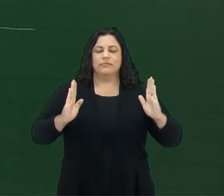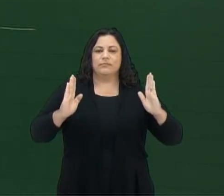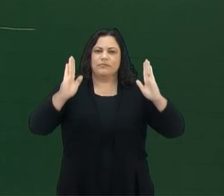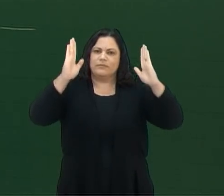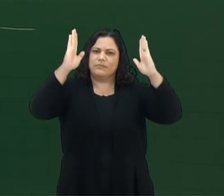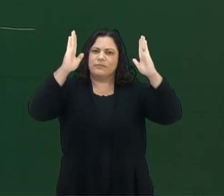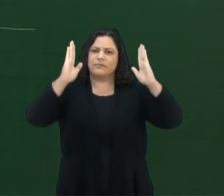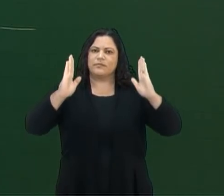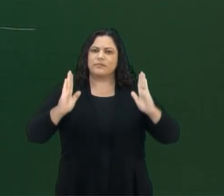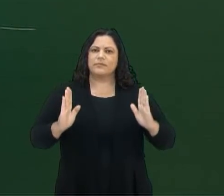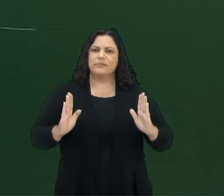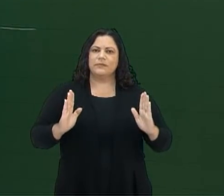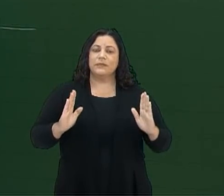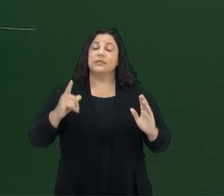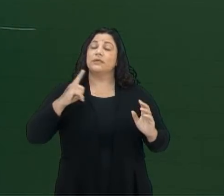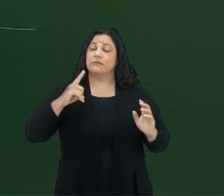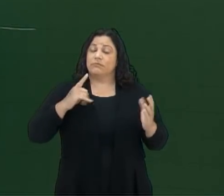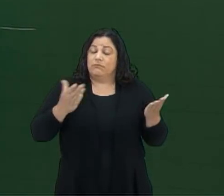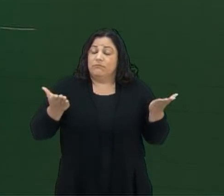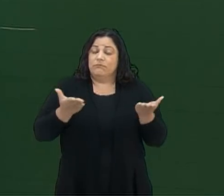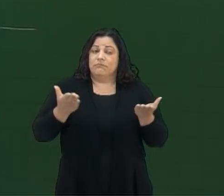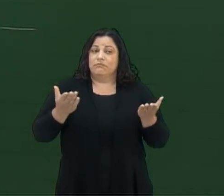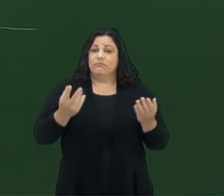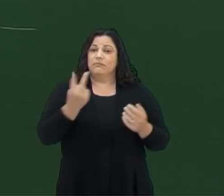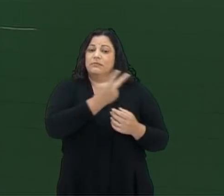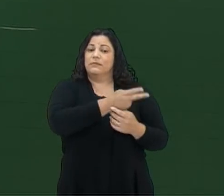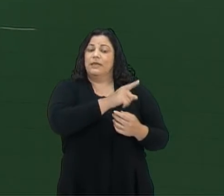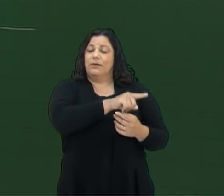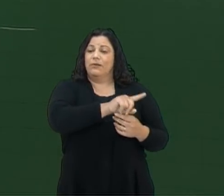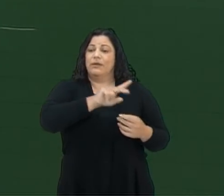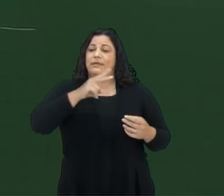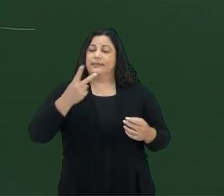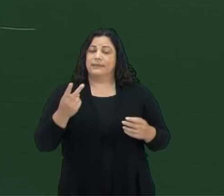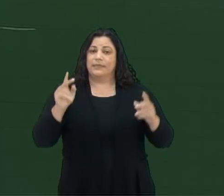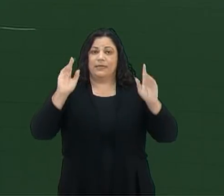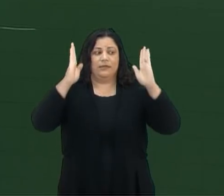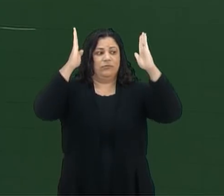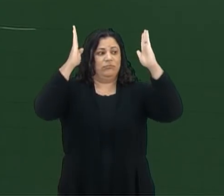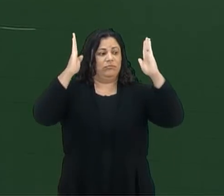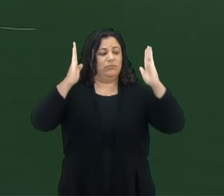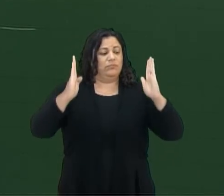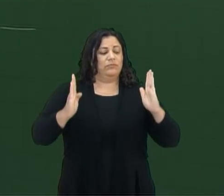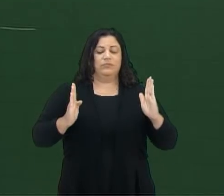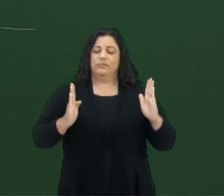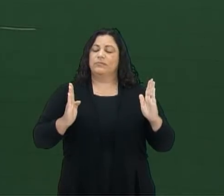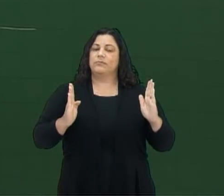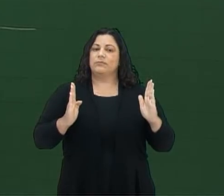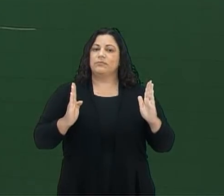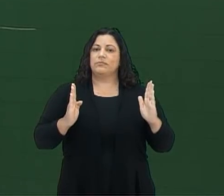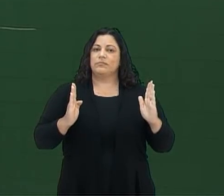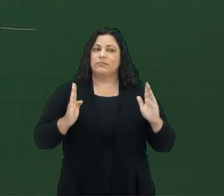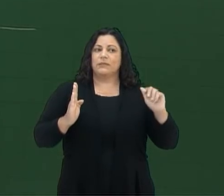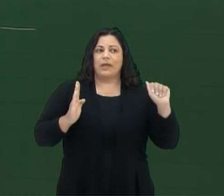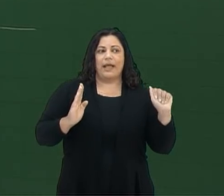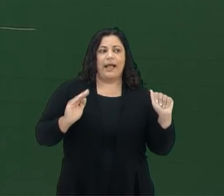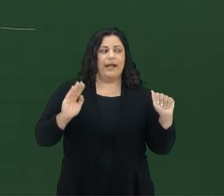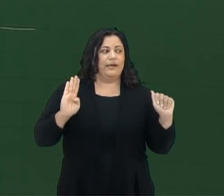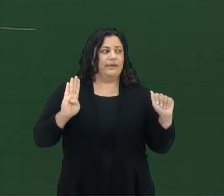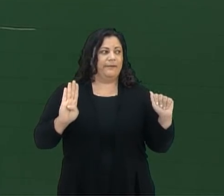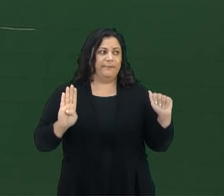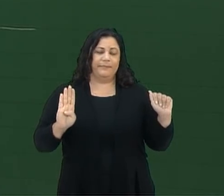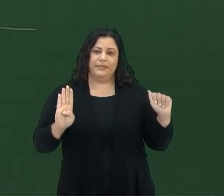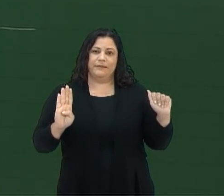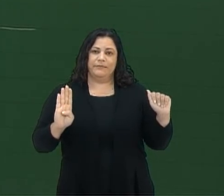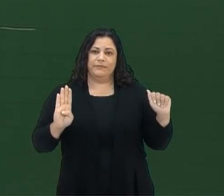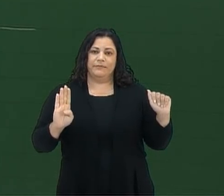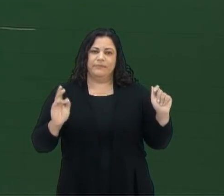agora duas retas perpendiculares. A primeira passando pelo ponto A e a segunda passando pelo ponto B. Se você parar para pensar, isso aqui